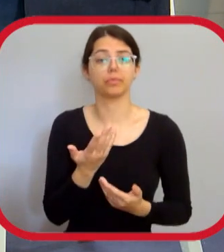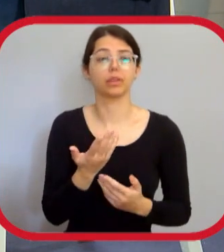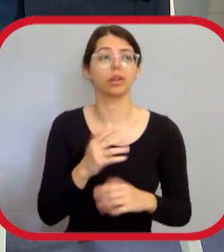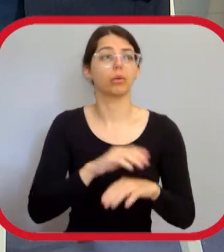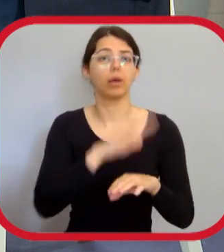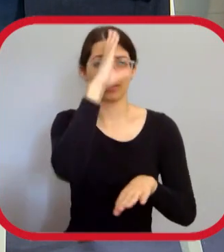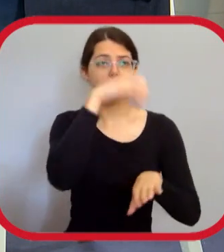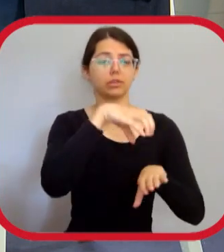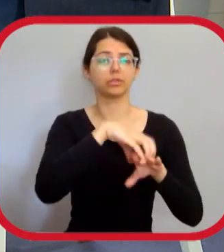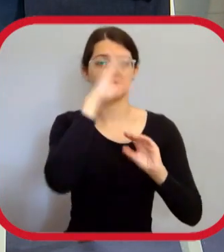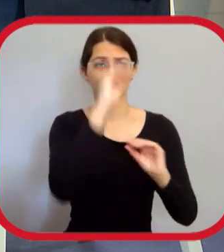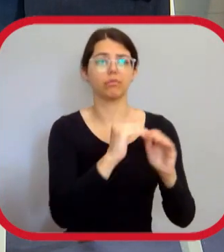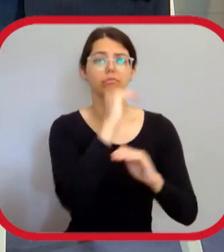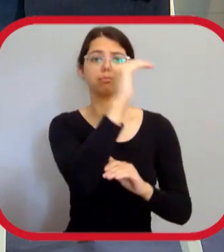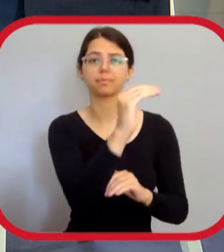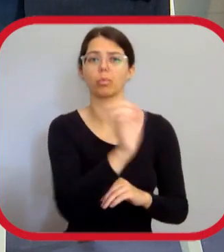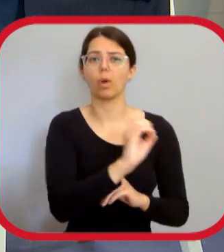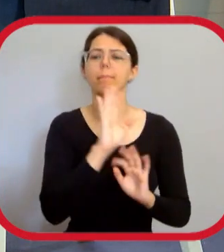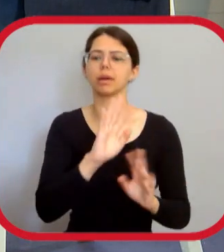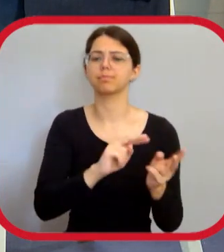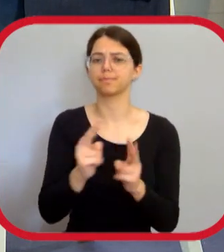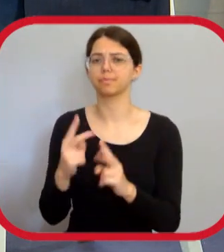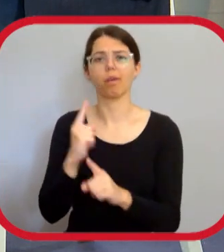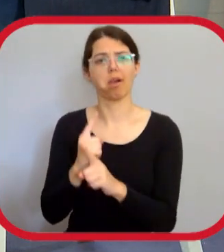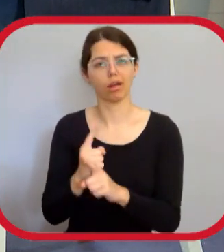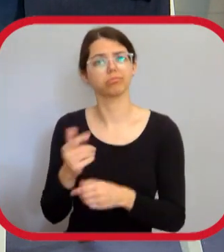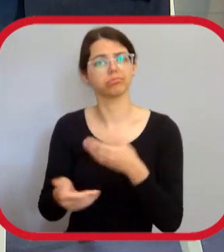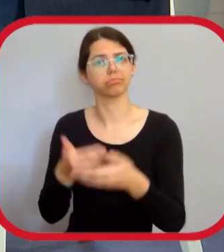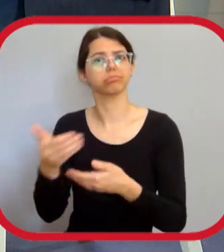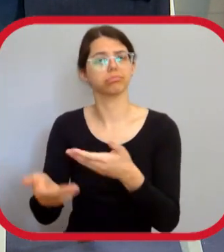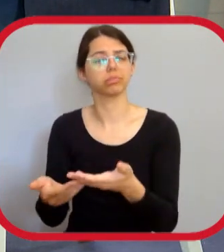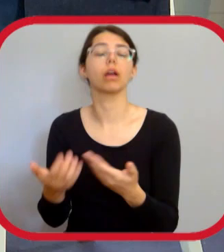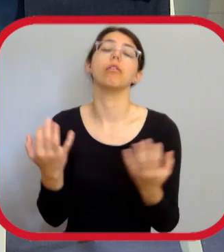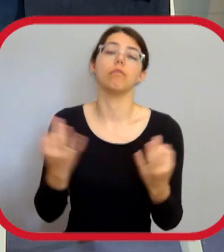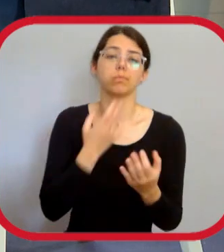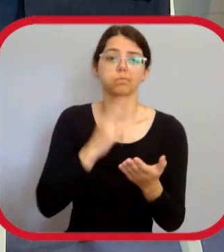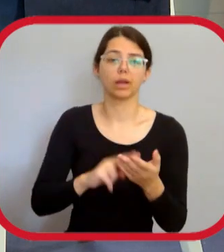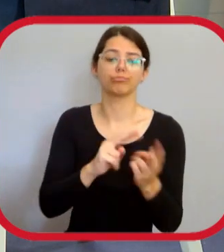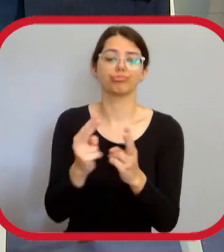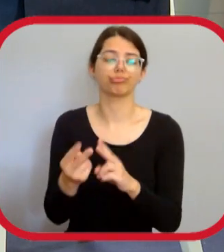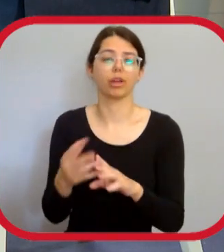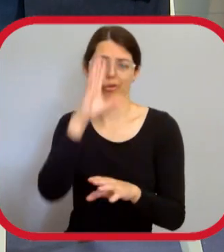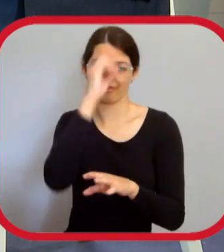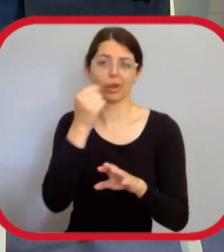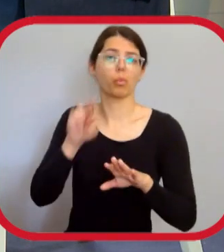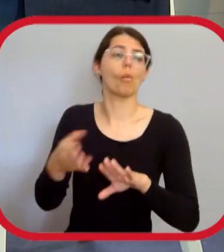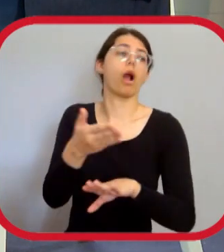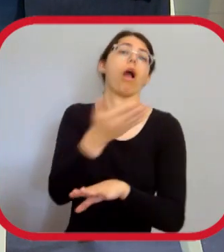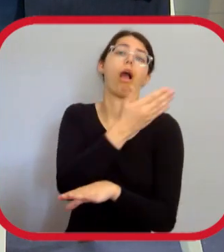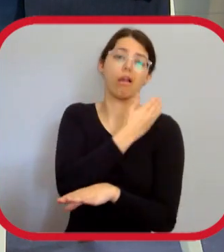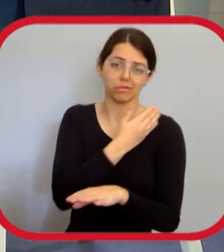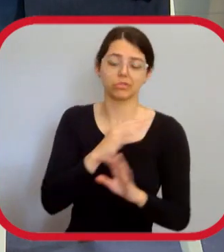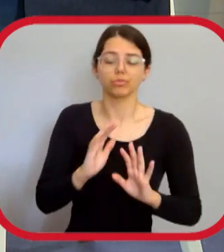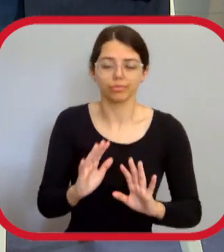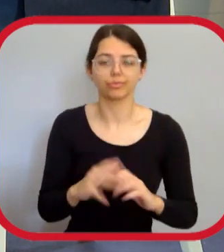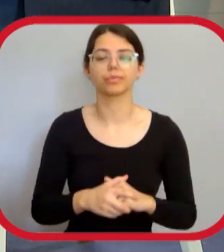alterações e não foi por não haver Ministro do Ensino Superior, da Ciência e Ensino Superior. É verdade que muitas dessas alterações